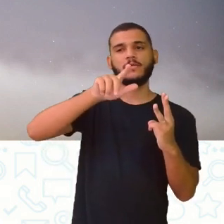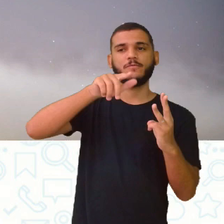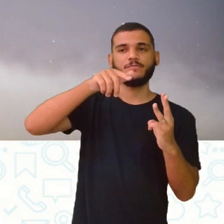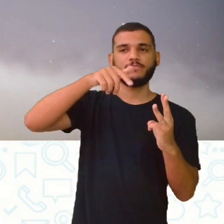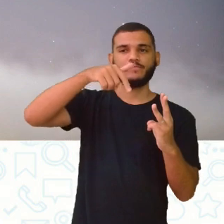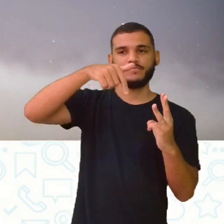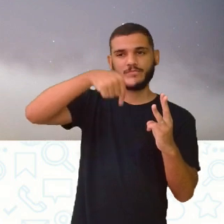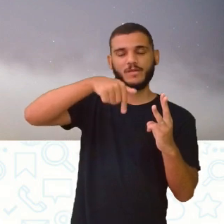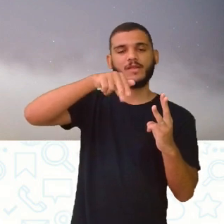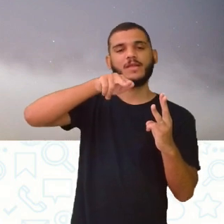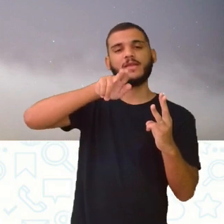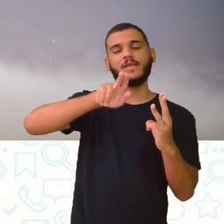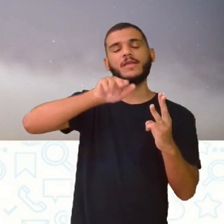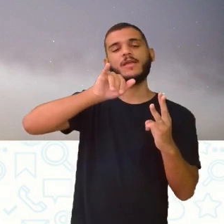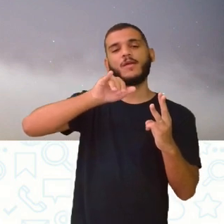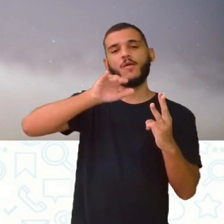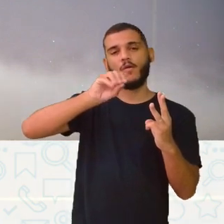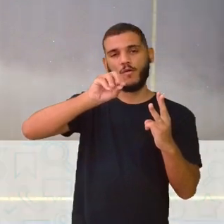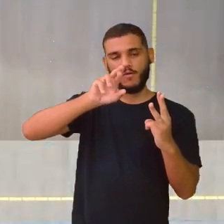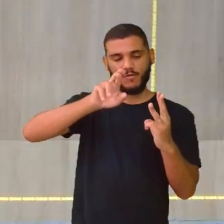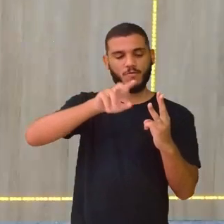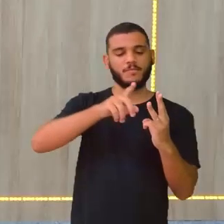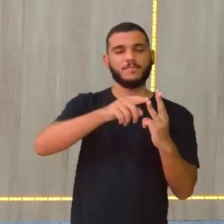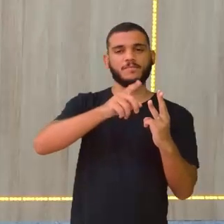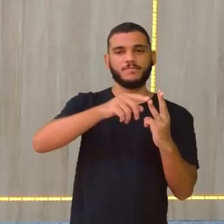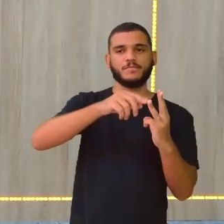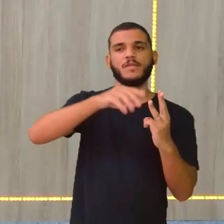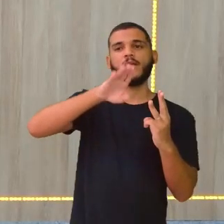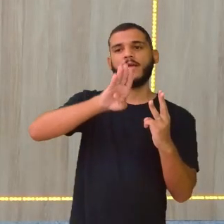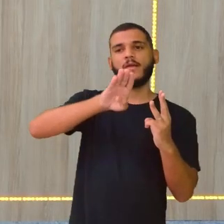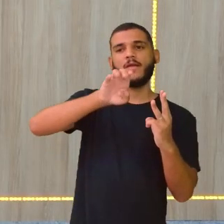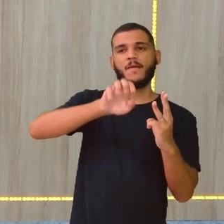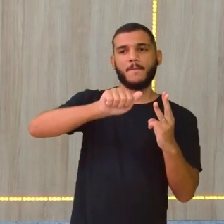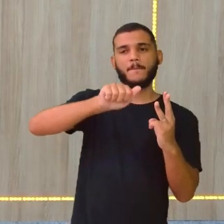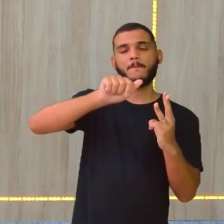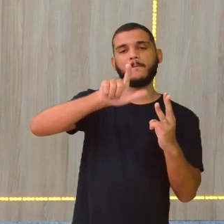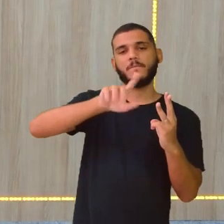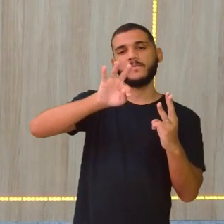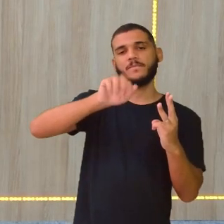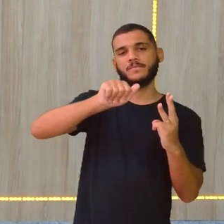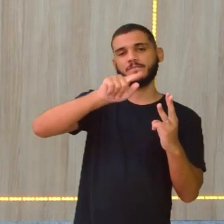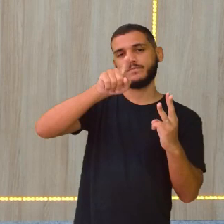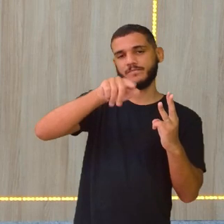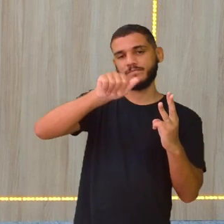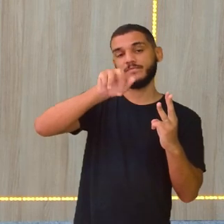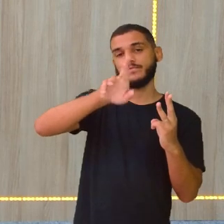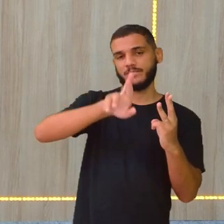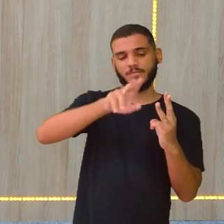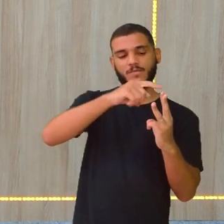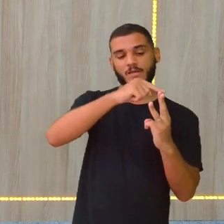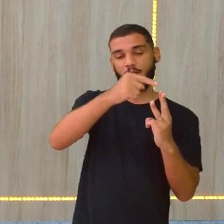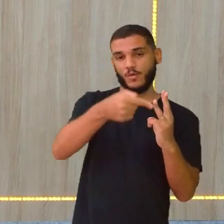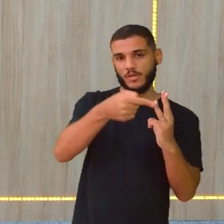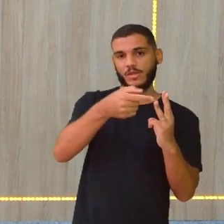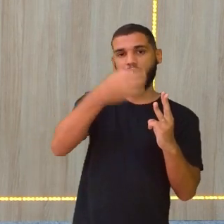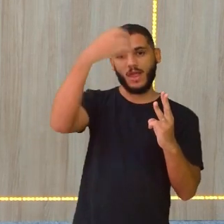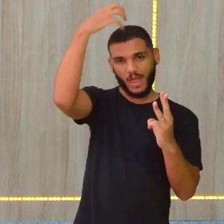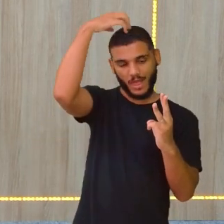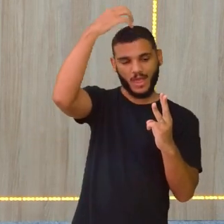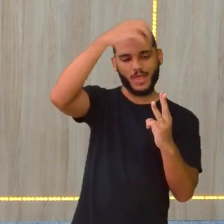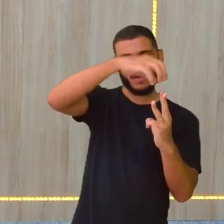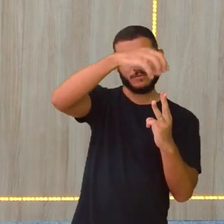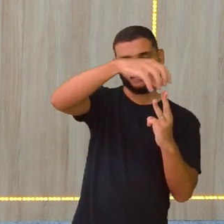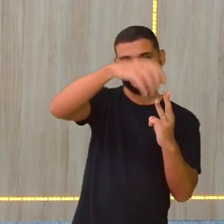não é Beltazar, né? É Beltazar. E é interessante porque esses três reis magos, não